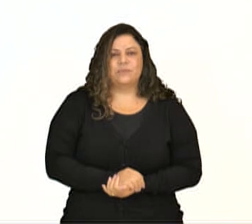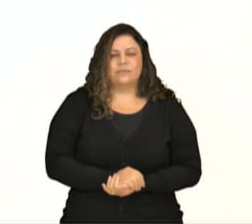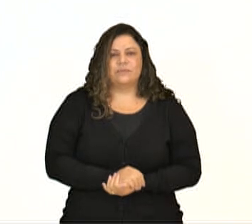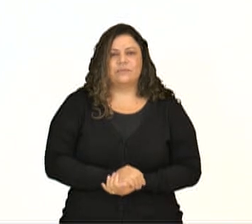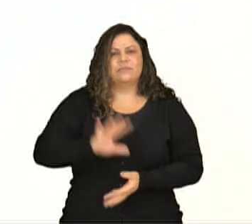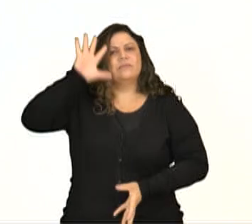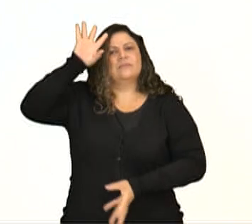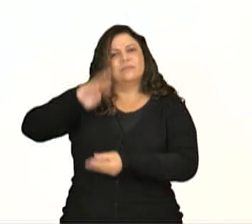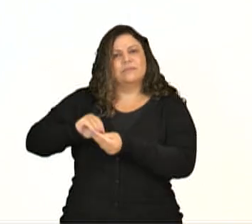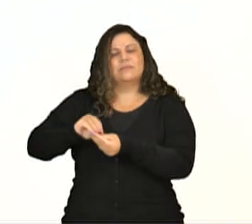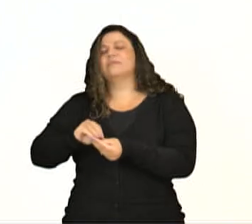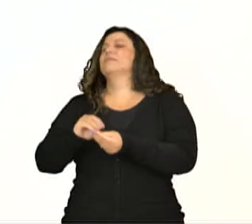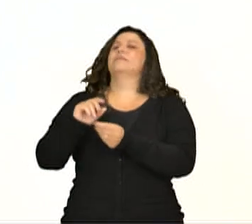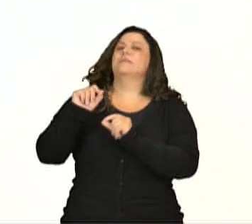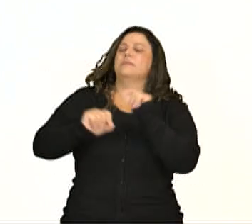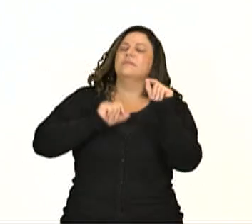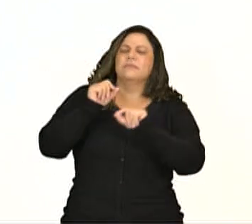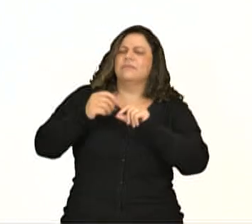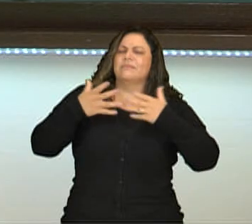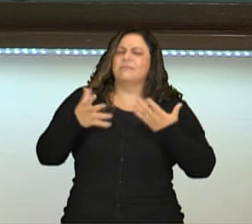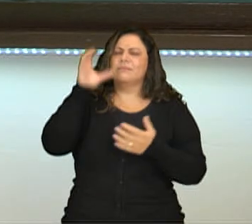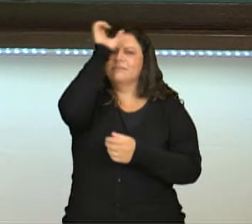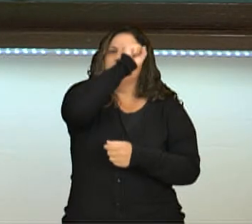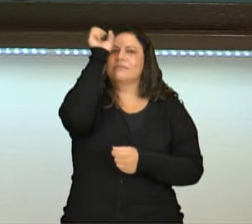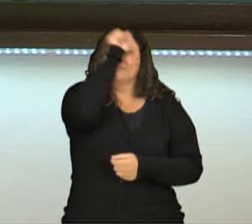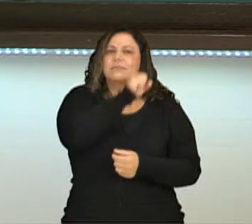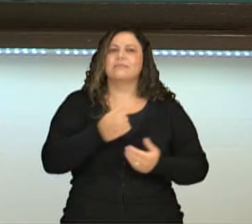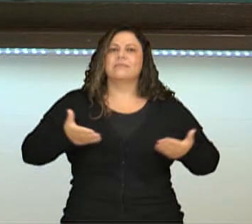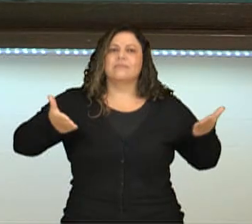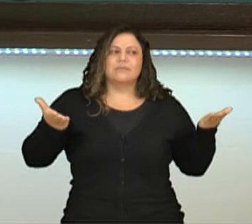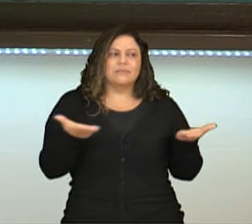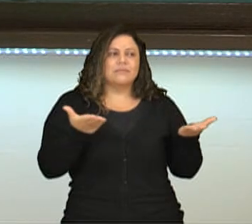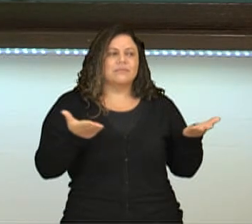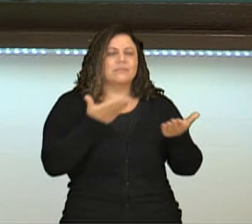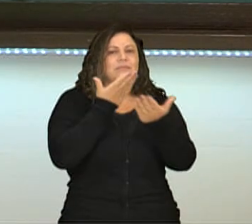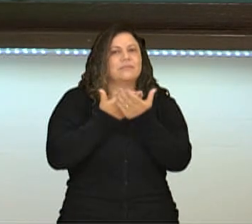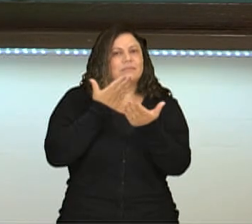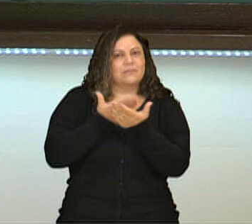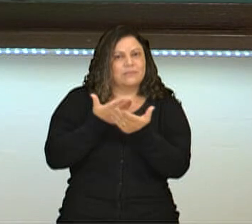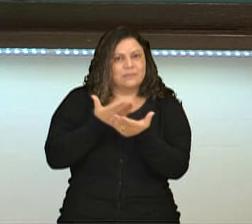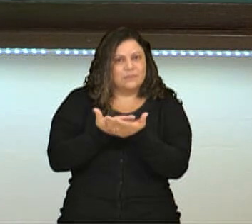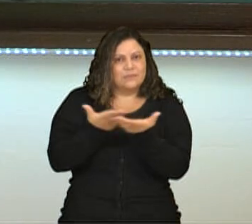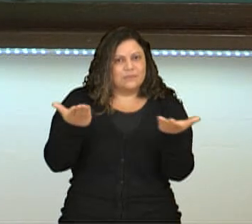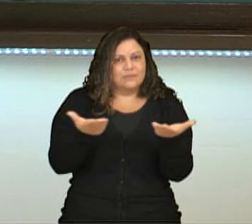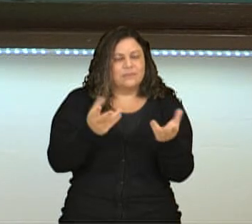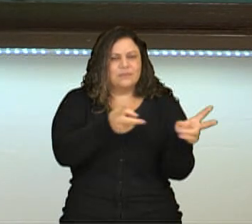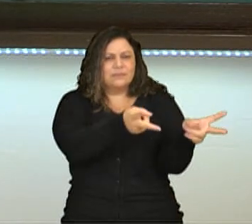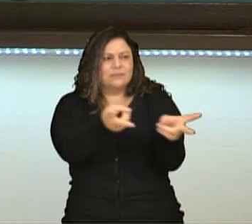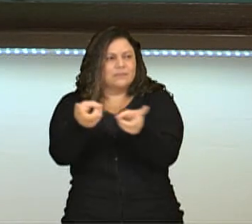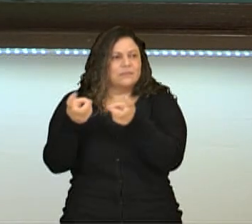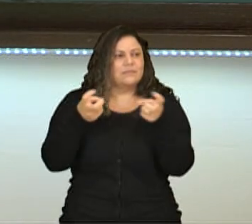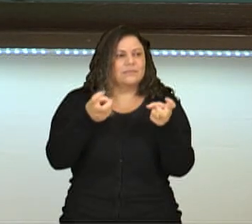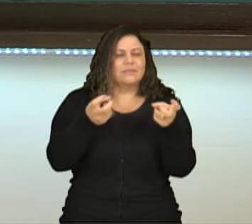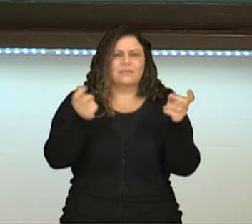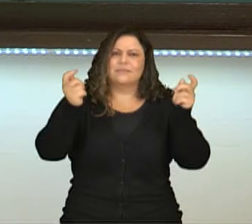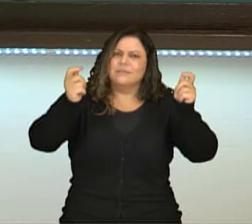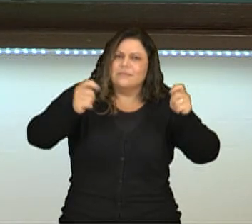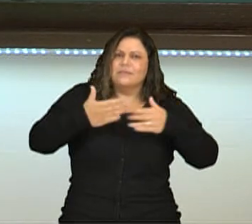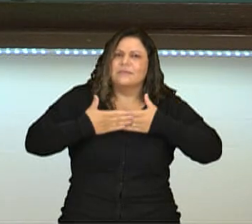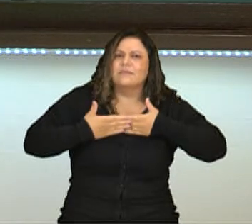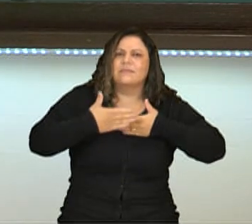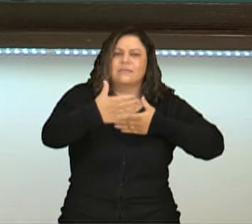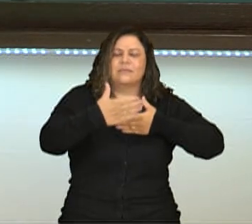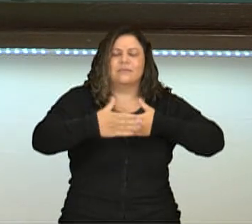O que nós vamos fazer a nossa retomada? O que nós aprendemos então nessa aula de hoje? Nós percebemos o quê? Que a partir